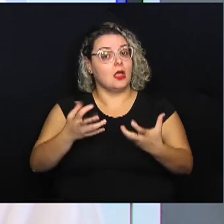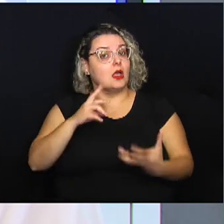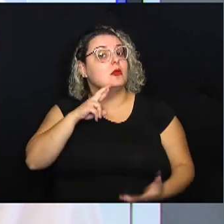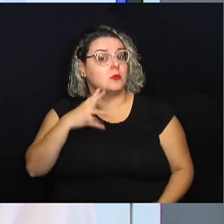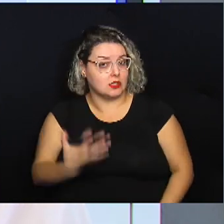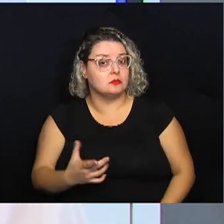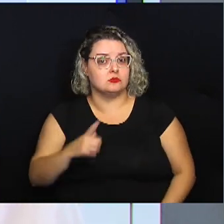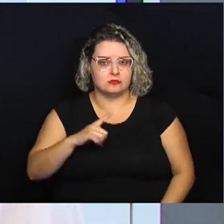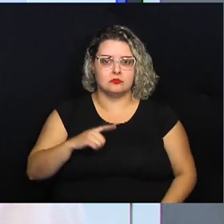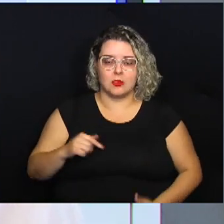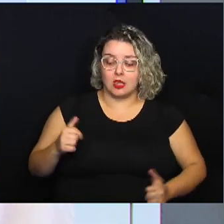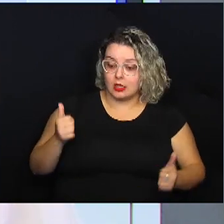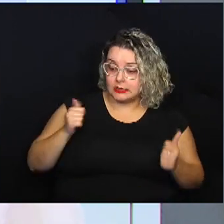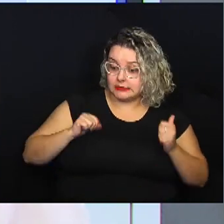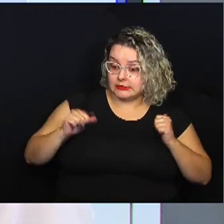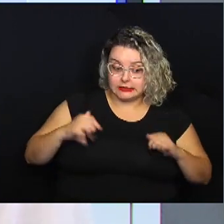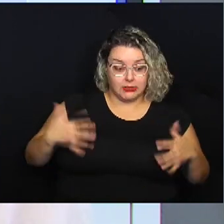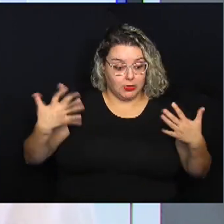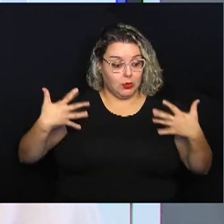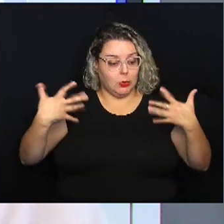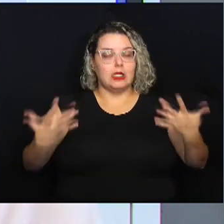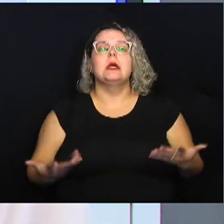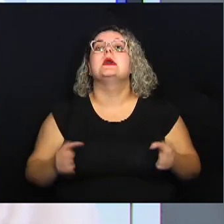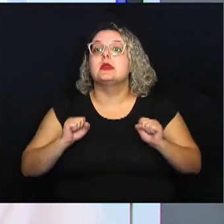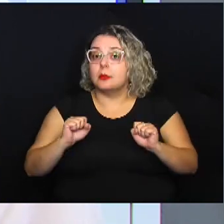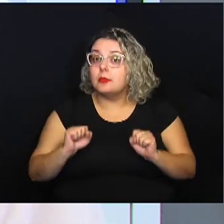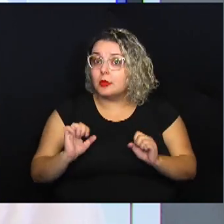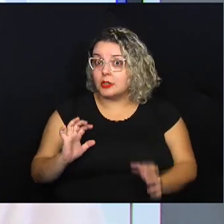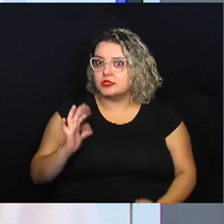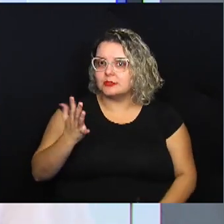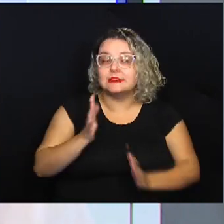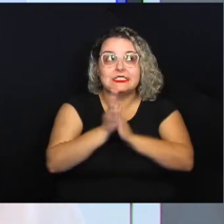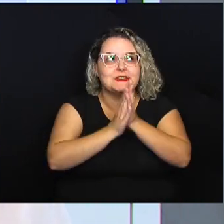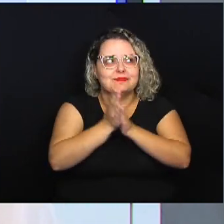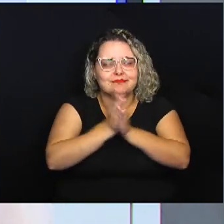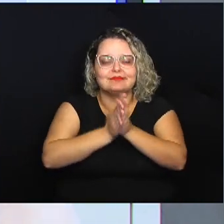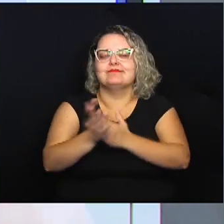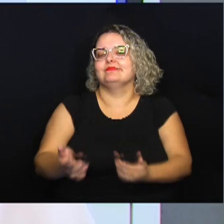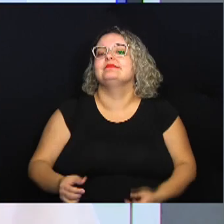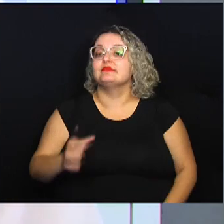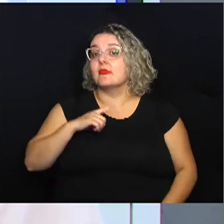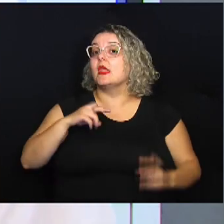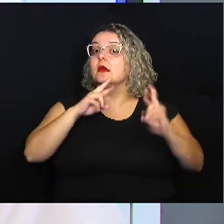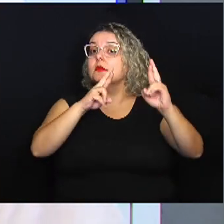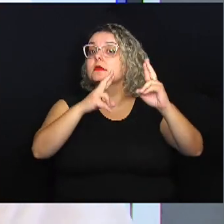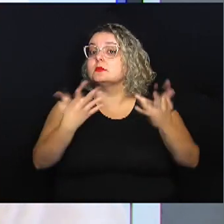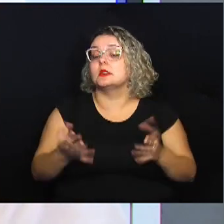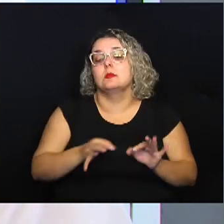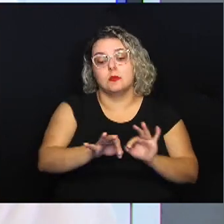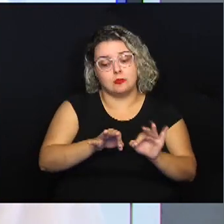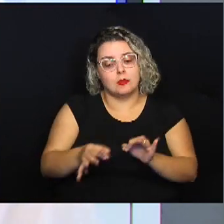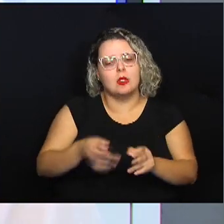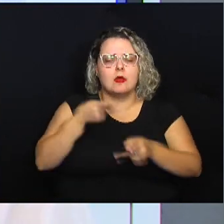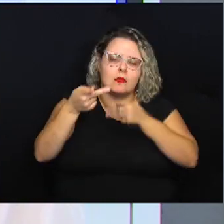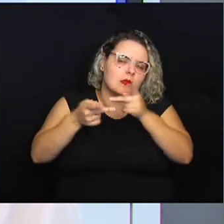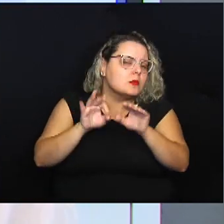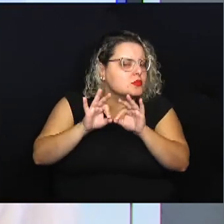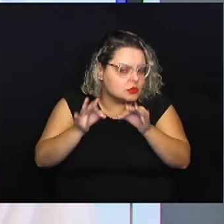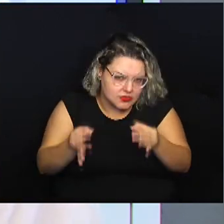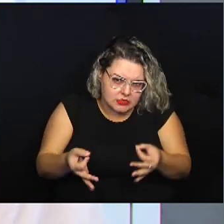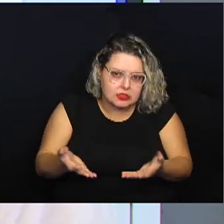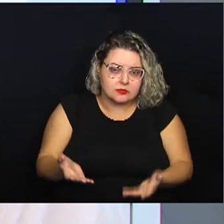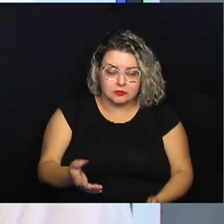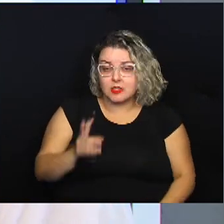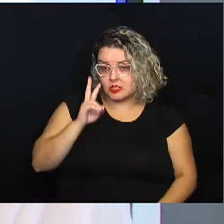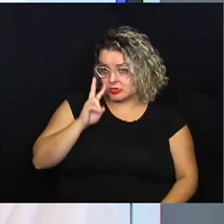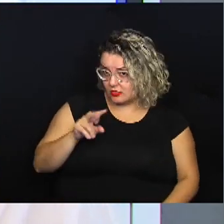um ânimo de que algo pode acontecer. E eu coloco muita esperança nesse projeto. O projeto foi falado aqui de uma forma até simples, mas eu